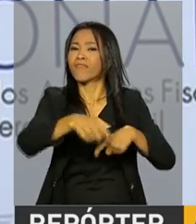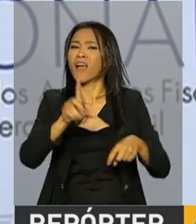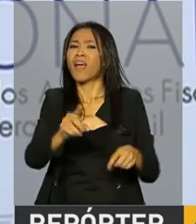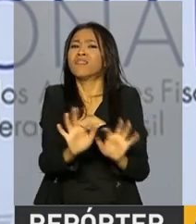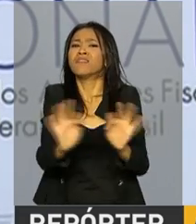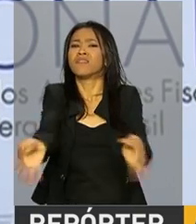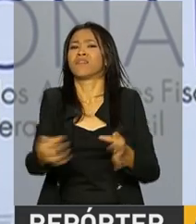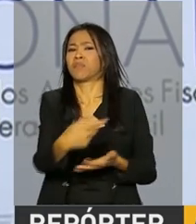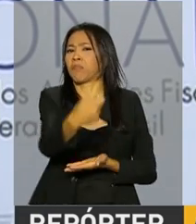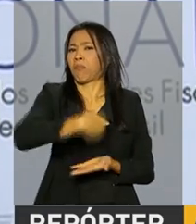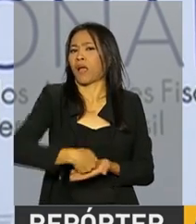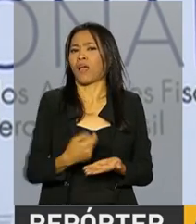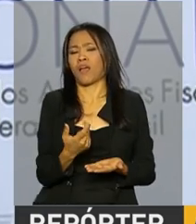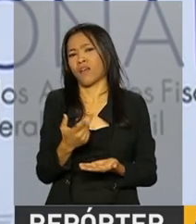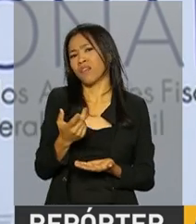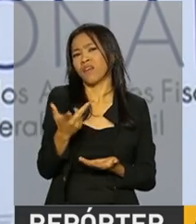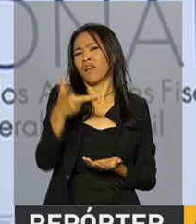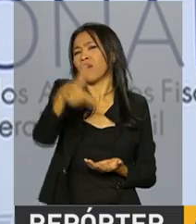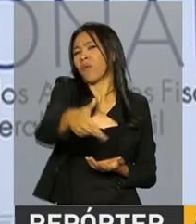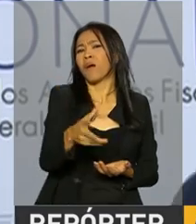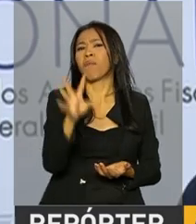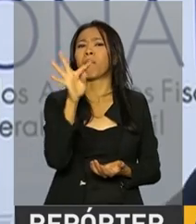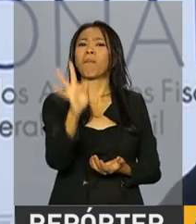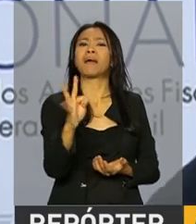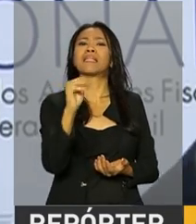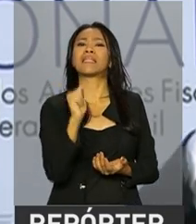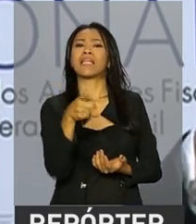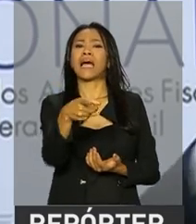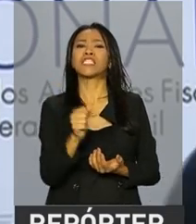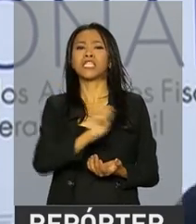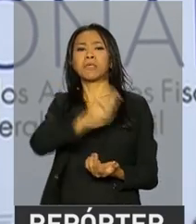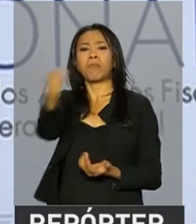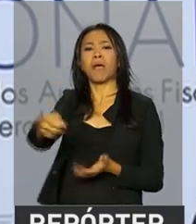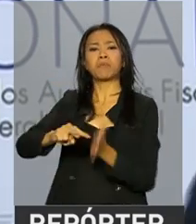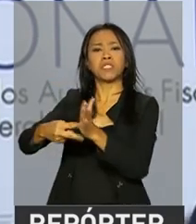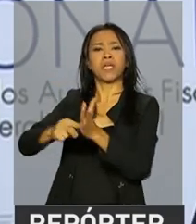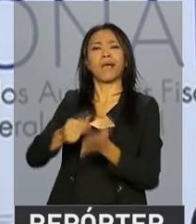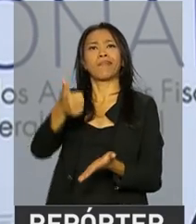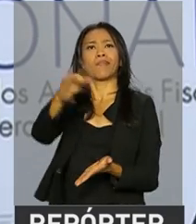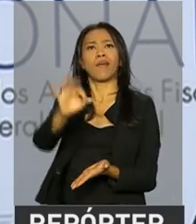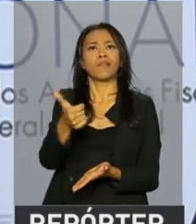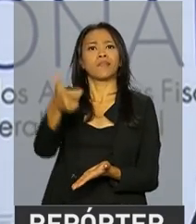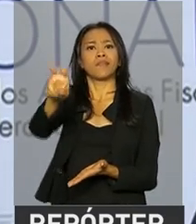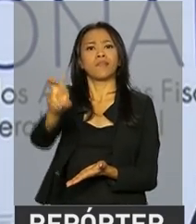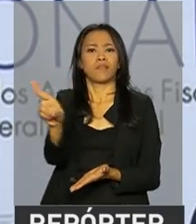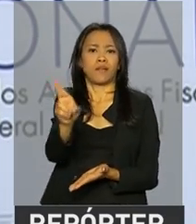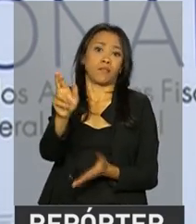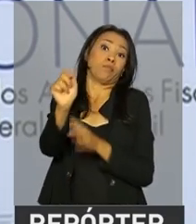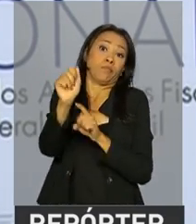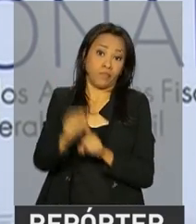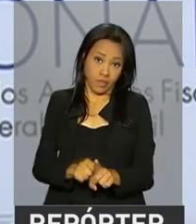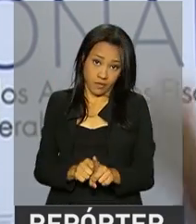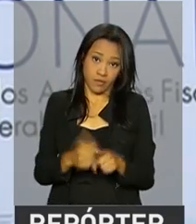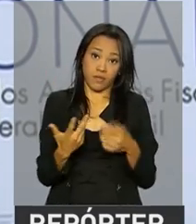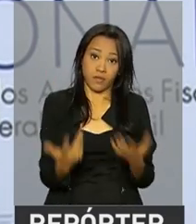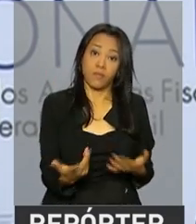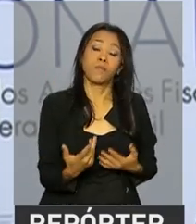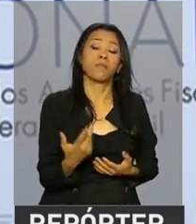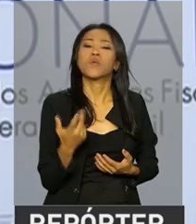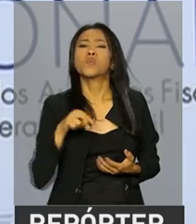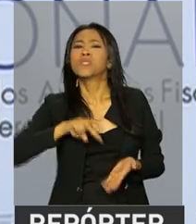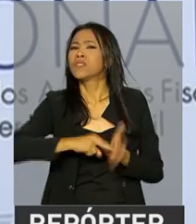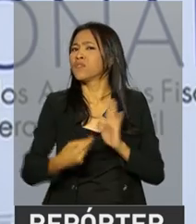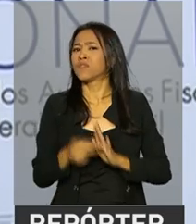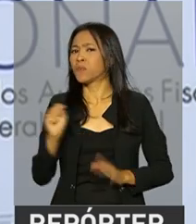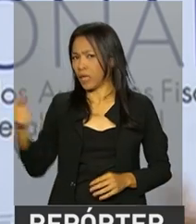simbólico alguma coisa semelhante à aquela taxa que ele paga ao sindicato R 10 15 por mês para se ter ideia do que isso